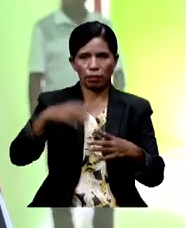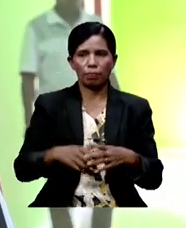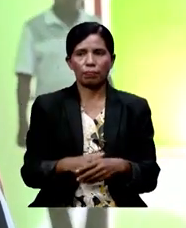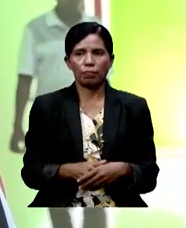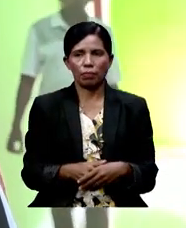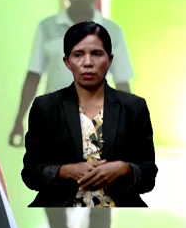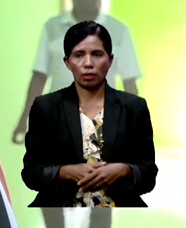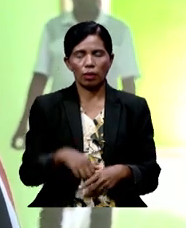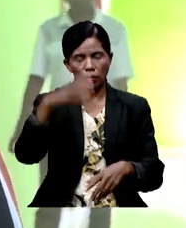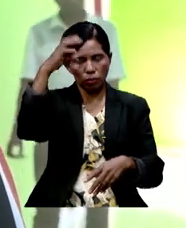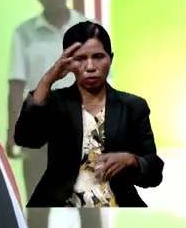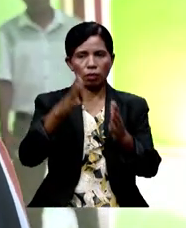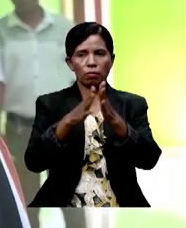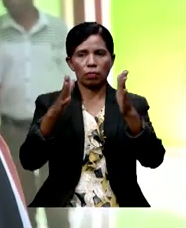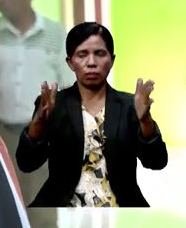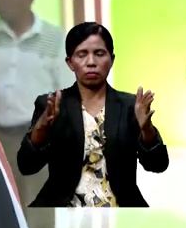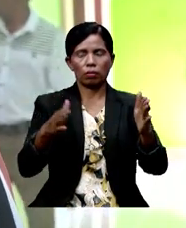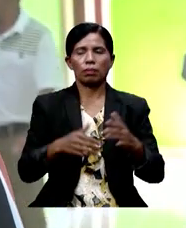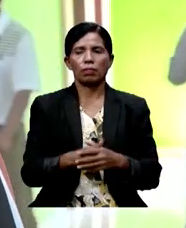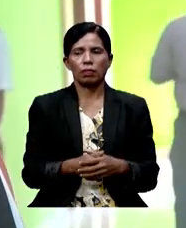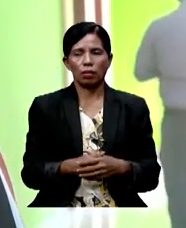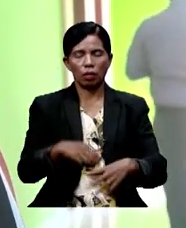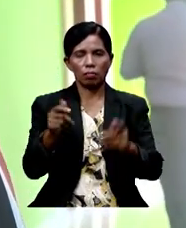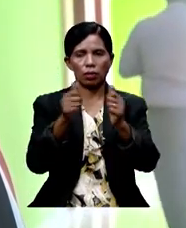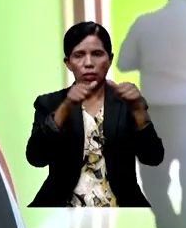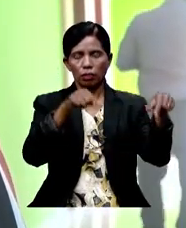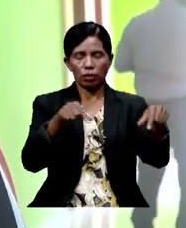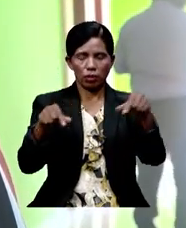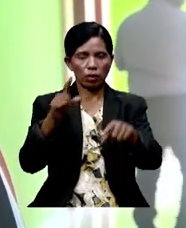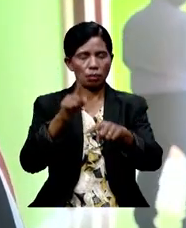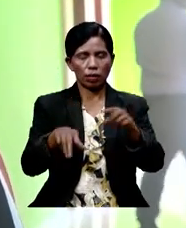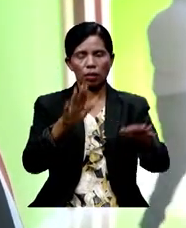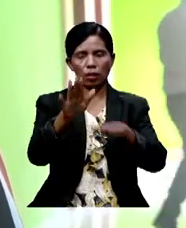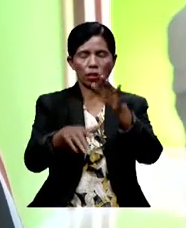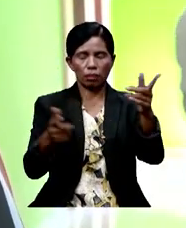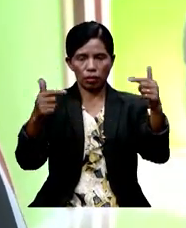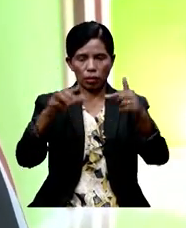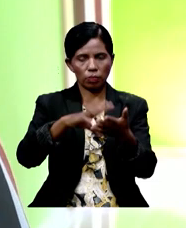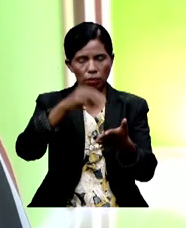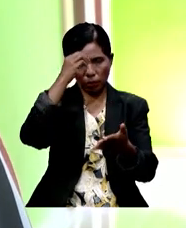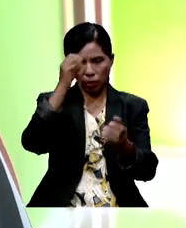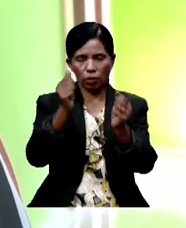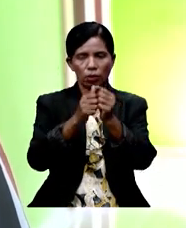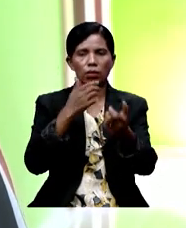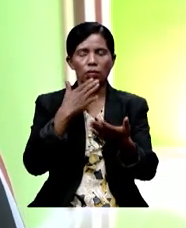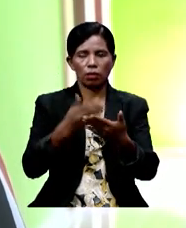Tempo udan quando voto, udan voto, é uma deficiência ser labela a mobilização amanhã, a tu aprender o dia que ande. Temos